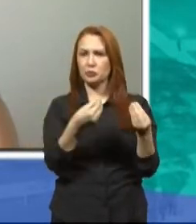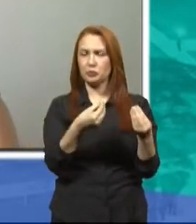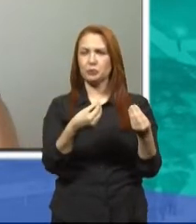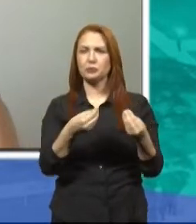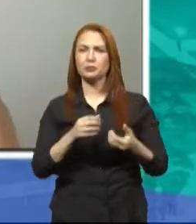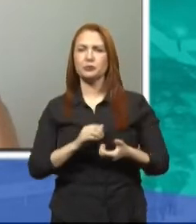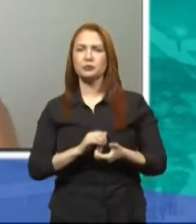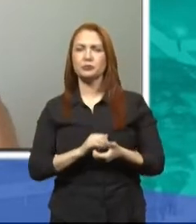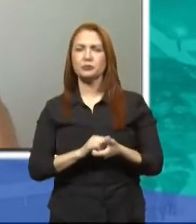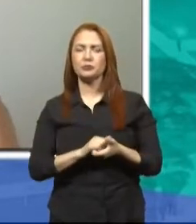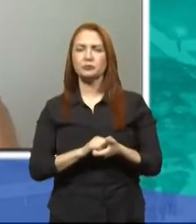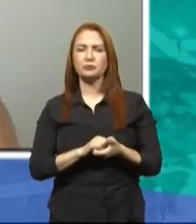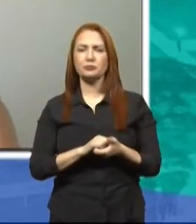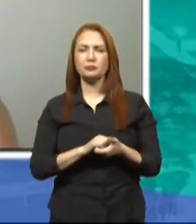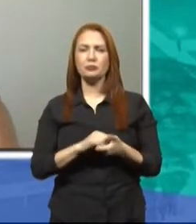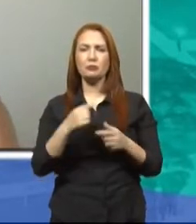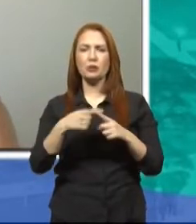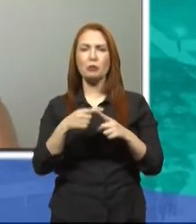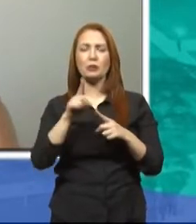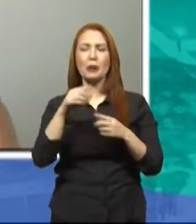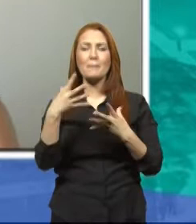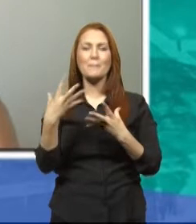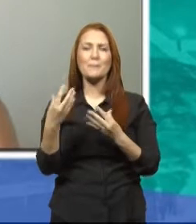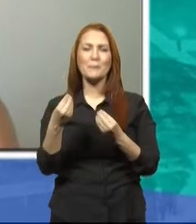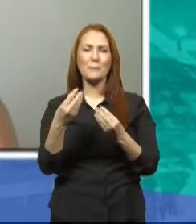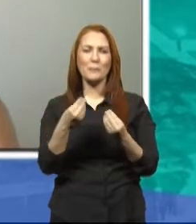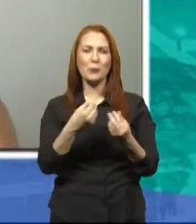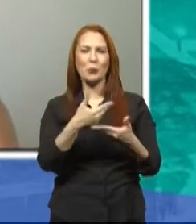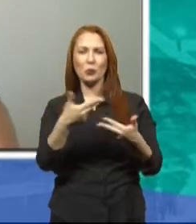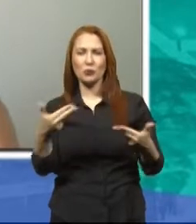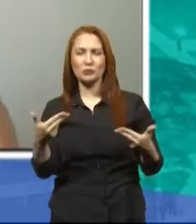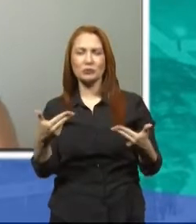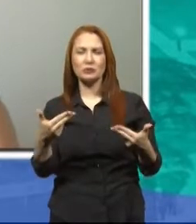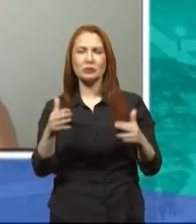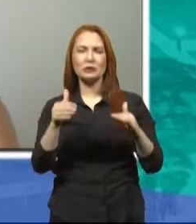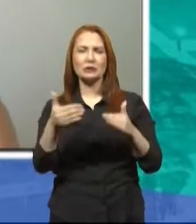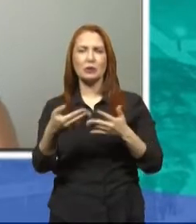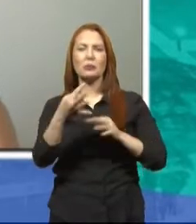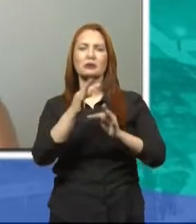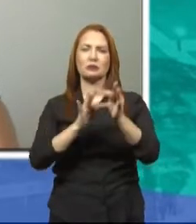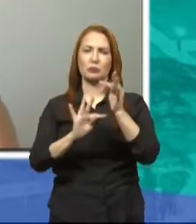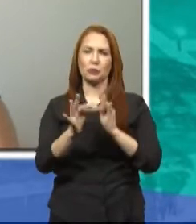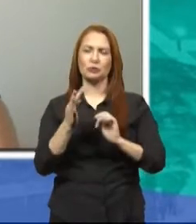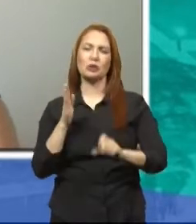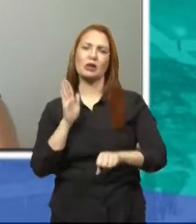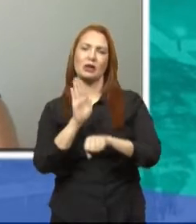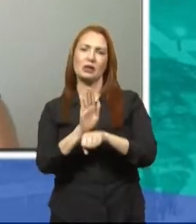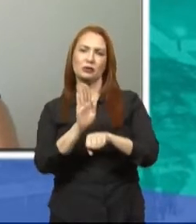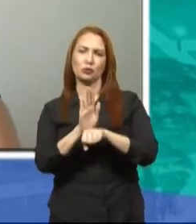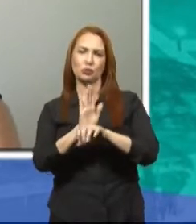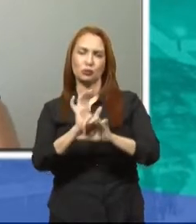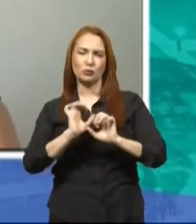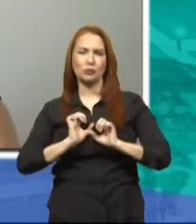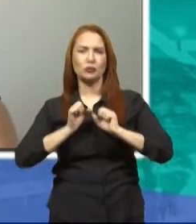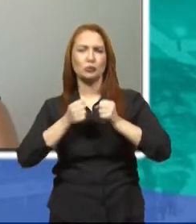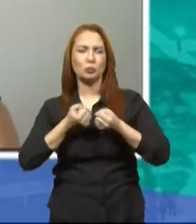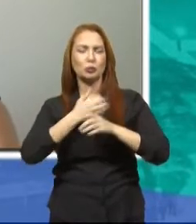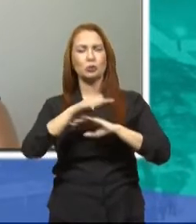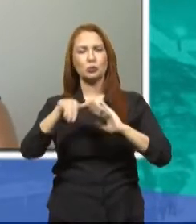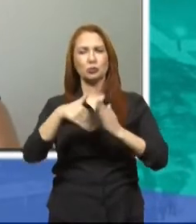parte de 50%, que é muita coisa, pessoal. Então, essa tecnologia vai nos ajudar a enfrentar tudo isso.